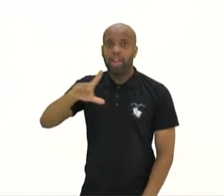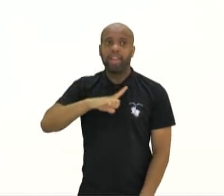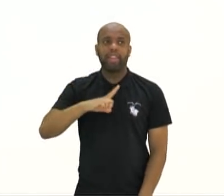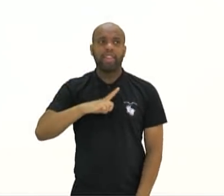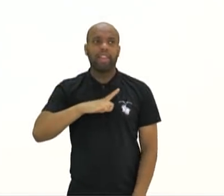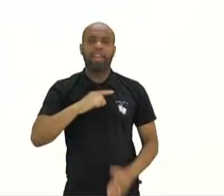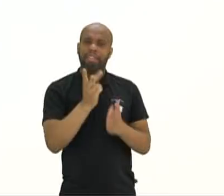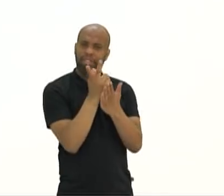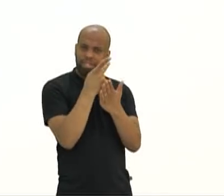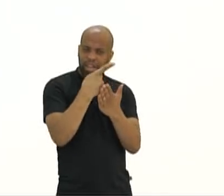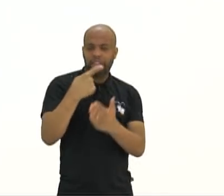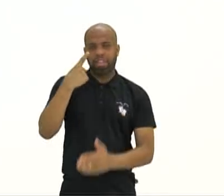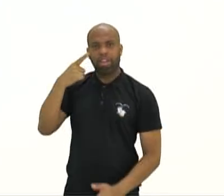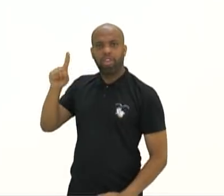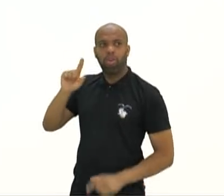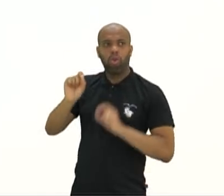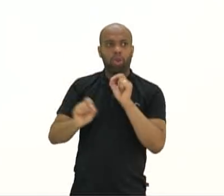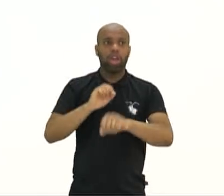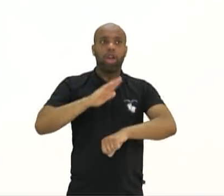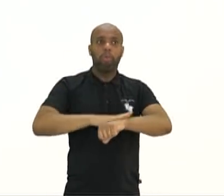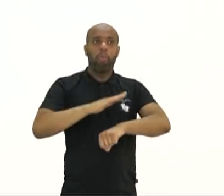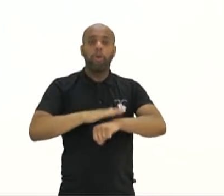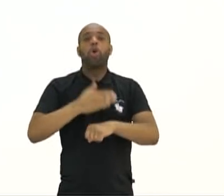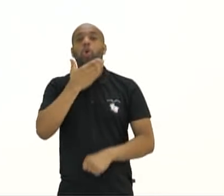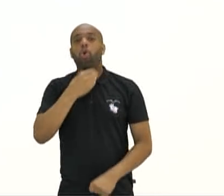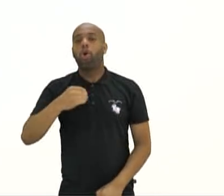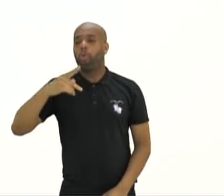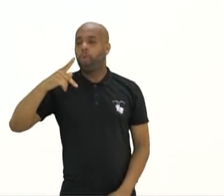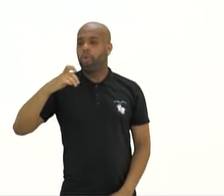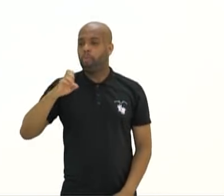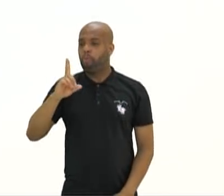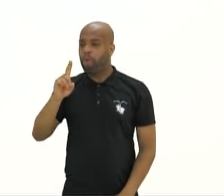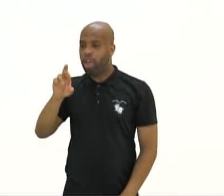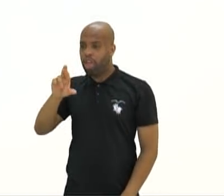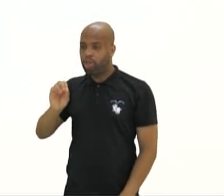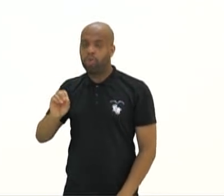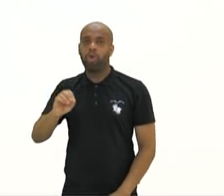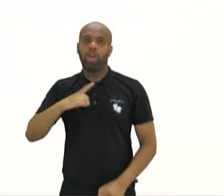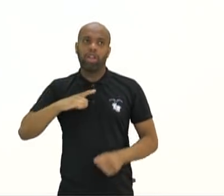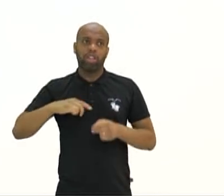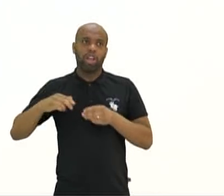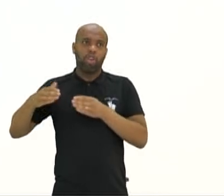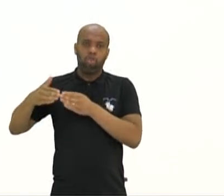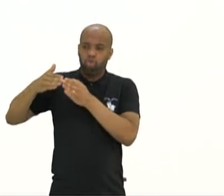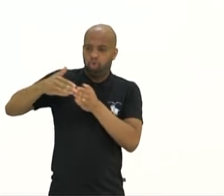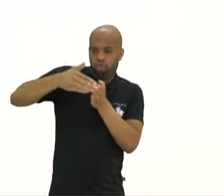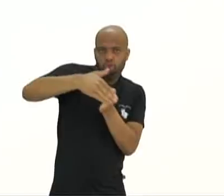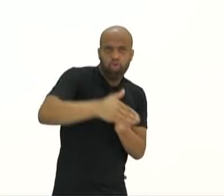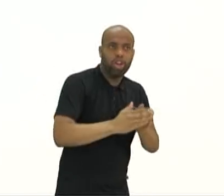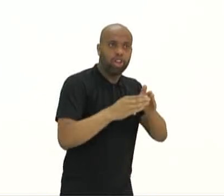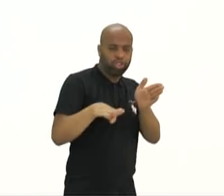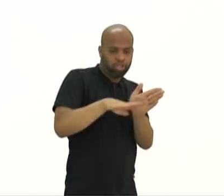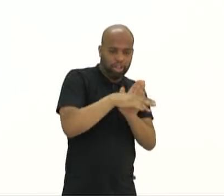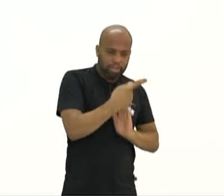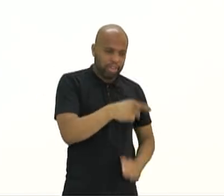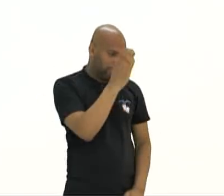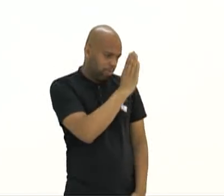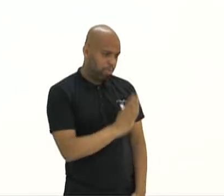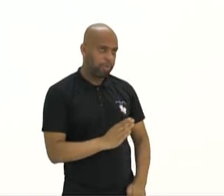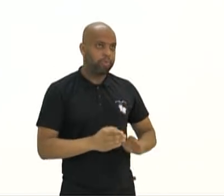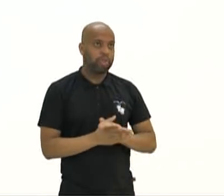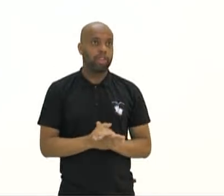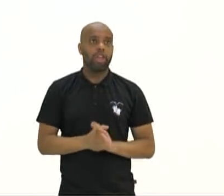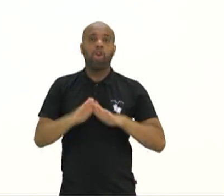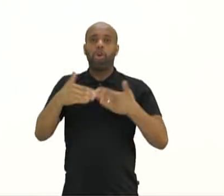Silva, o desembarque de Pedro Álvares Cabral. Esse quadro alusivo a esse momento.